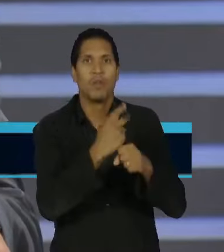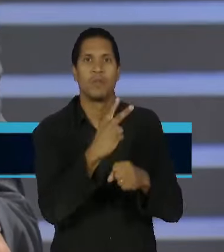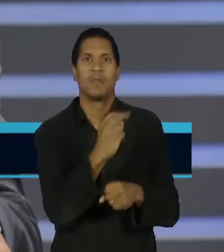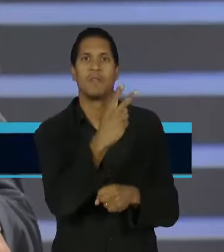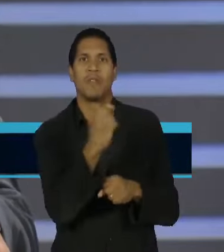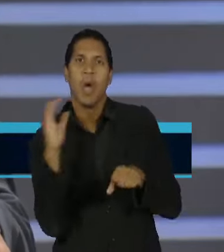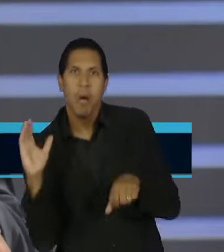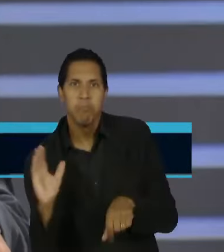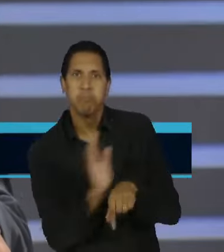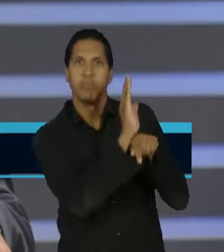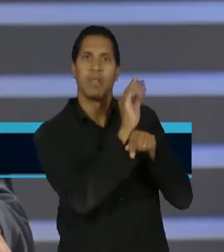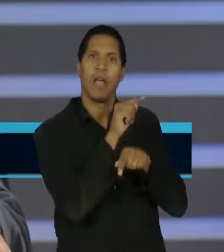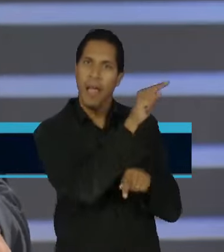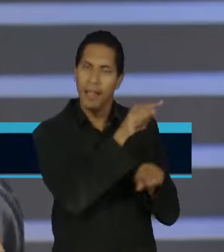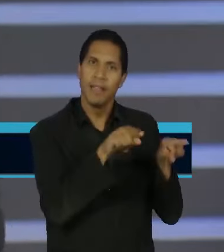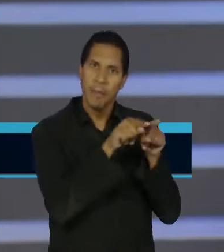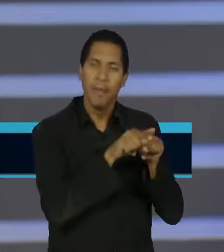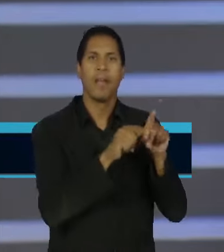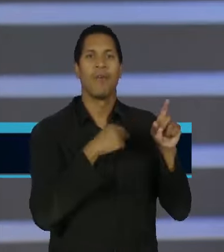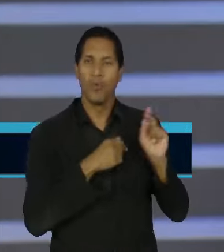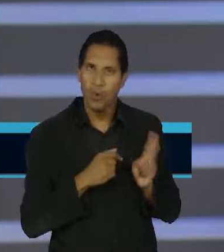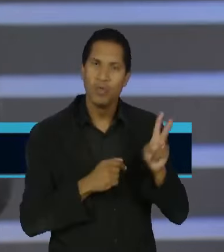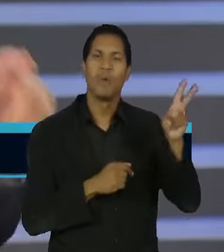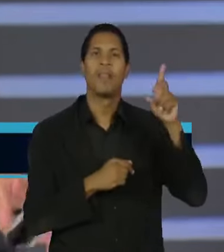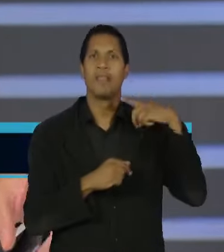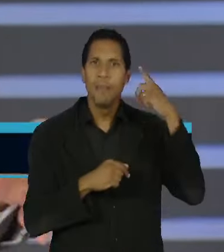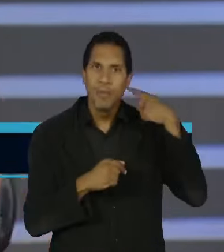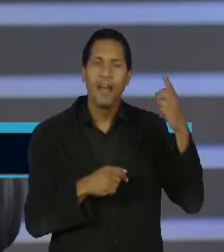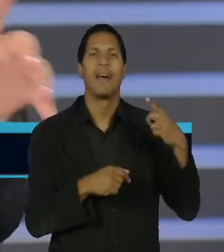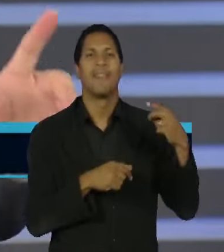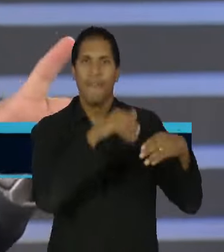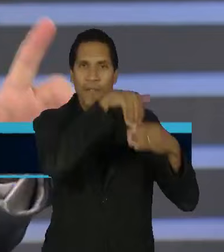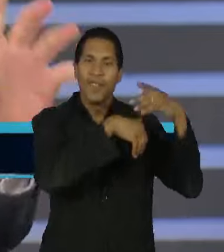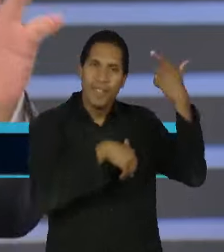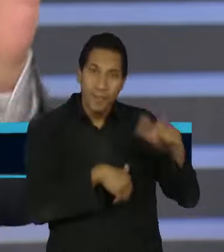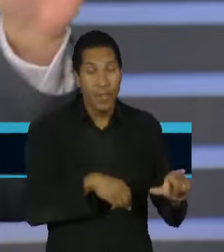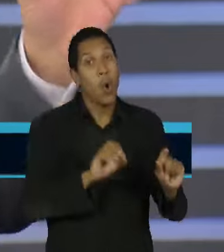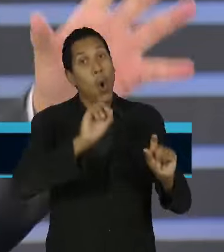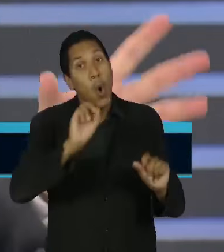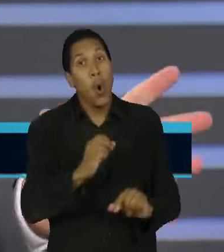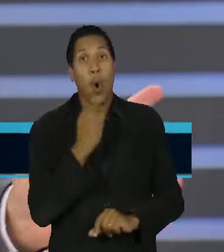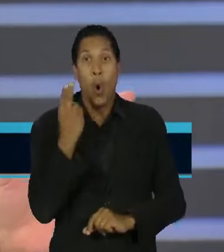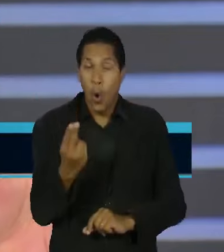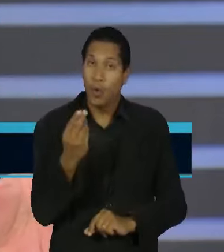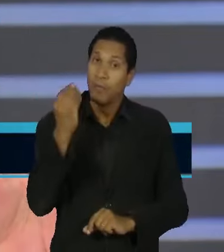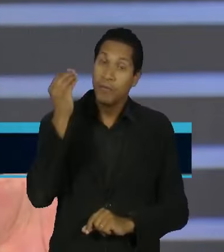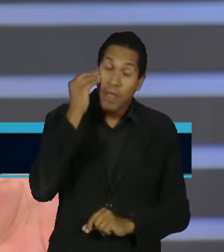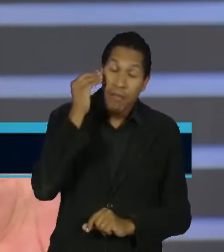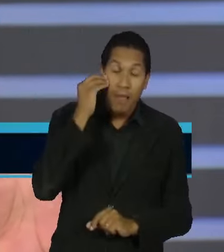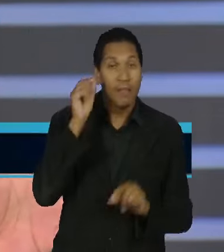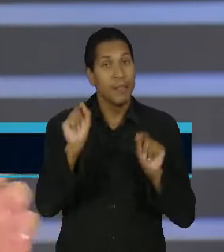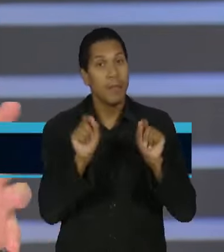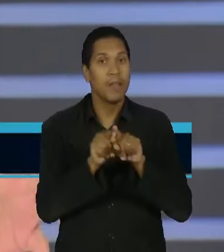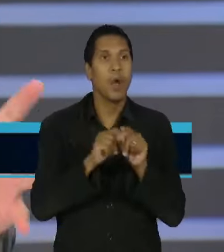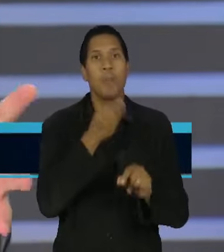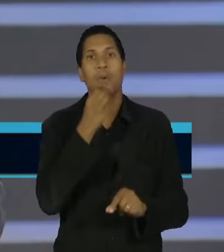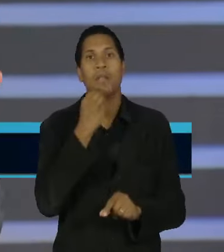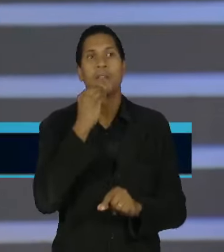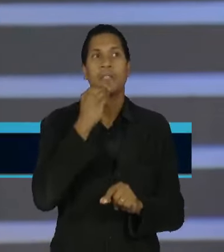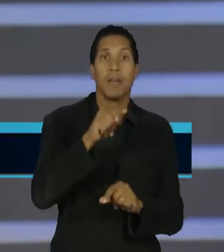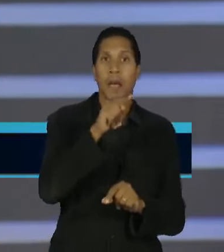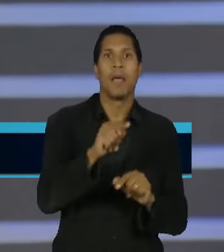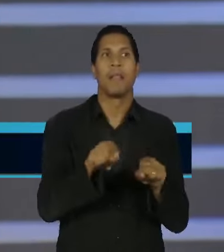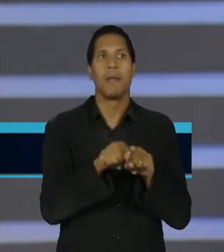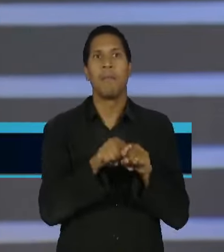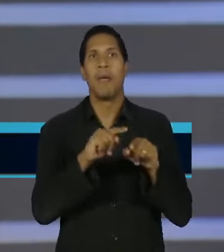ajudem na eleição deles ou no salto que eles querem dar para outras voos maiores políticos né e o Lula tá